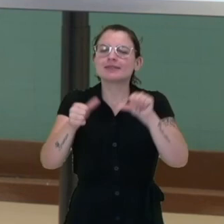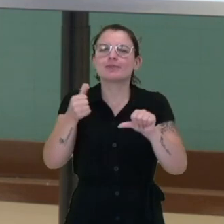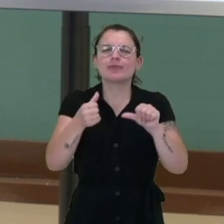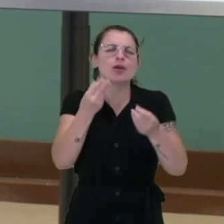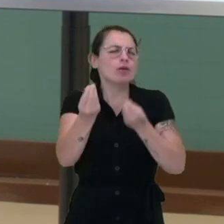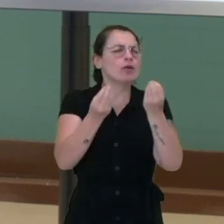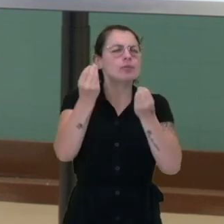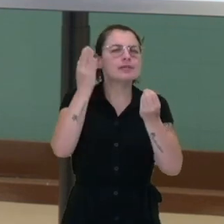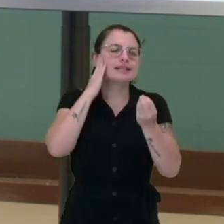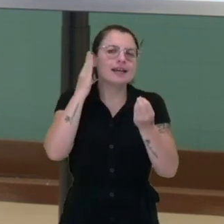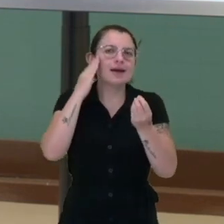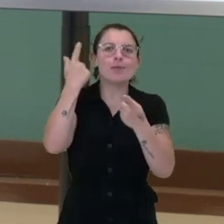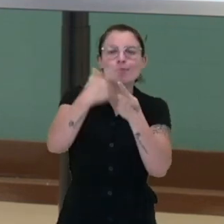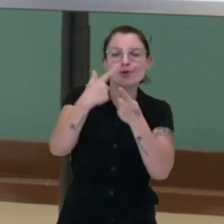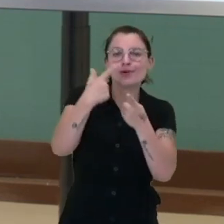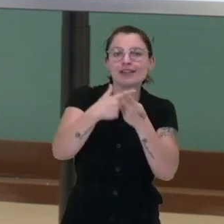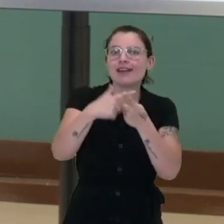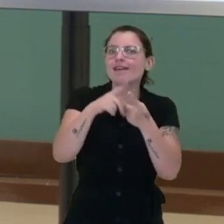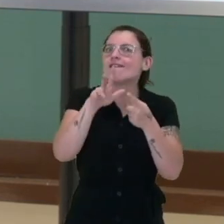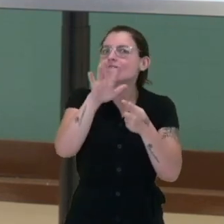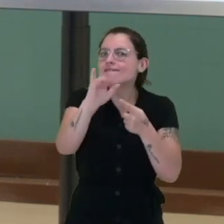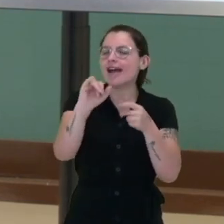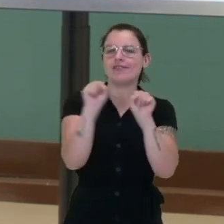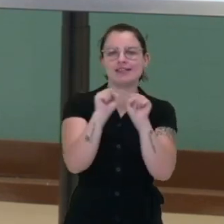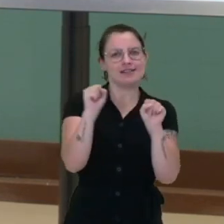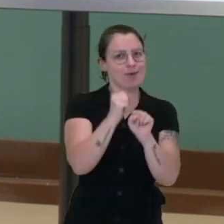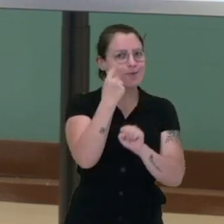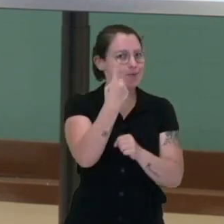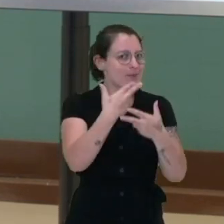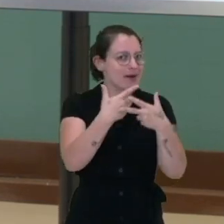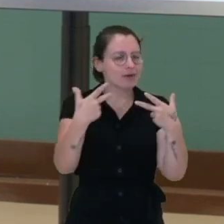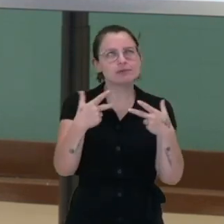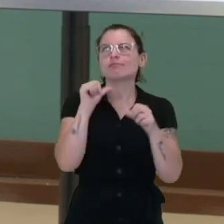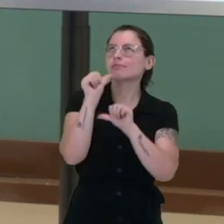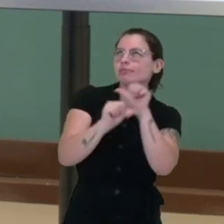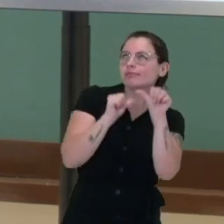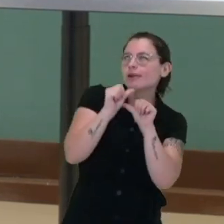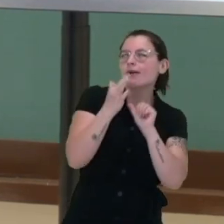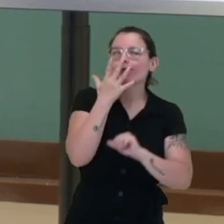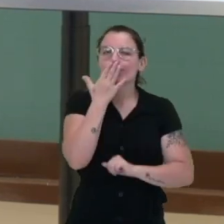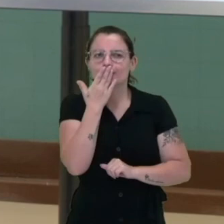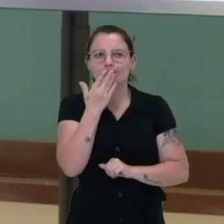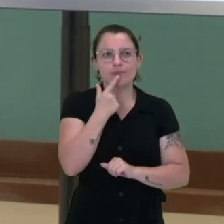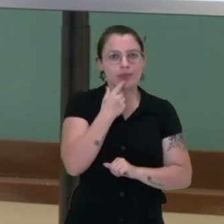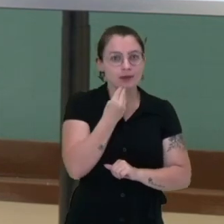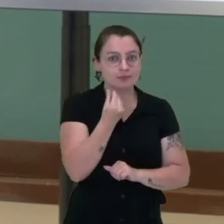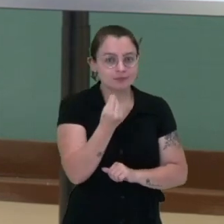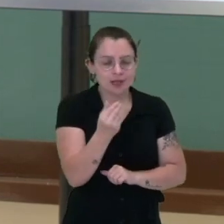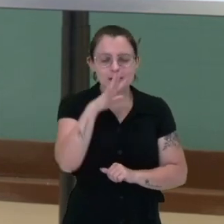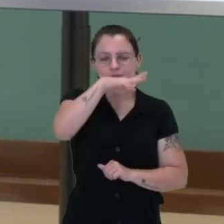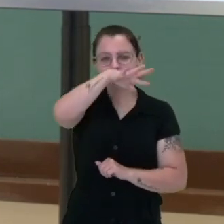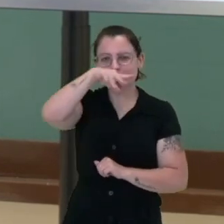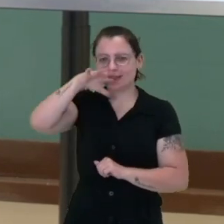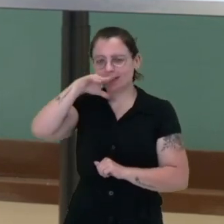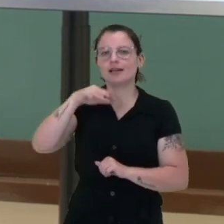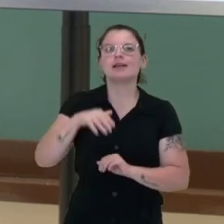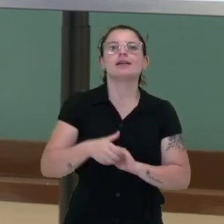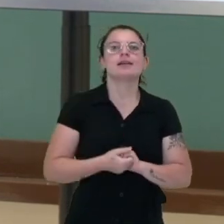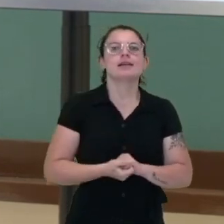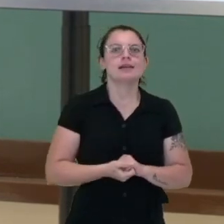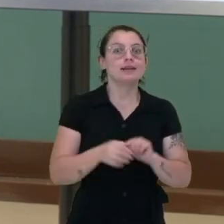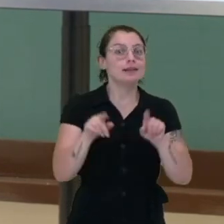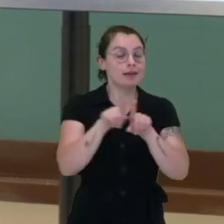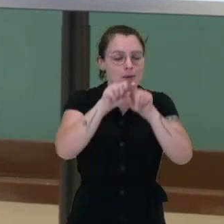química? Porque vai produzir alguma coisa. Mudar a cor, o gosto, o cheiro ou até a liberação